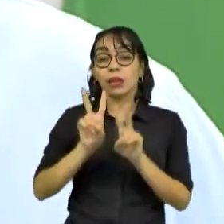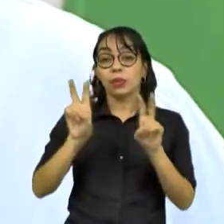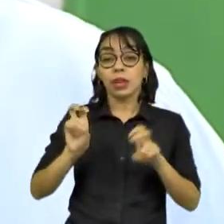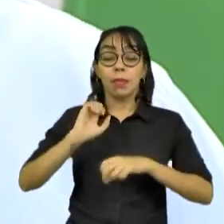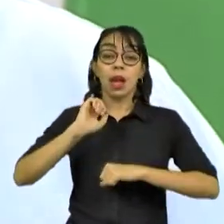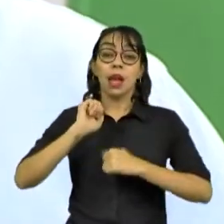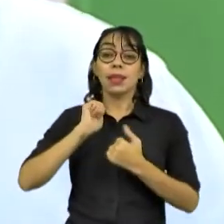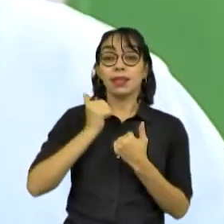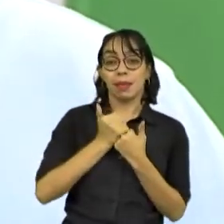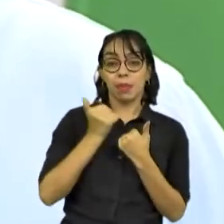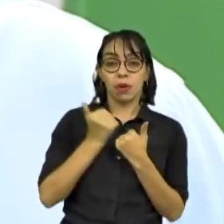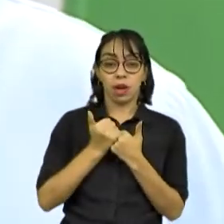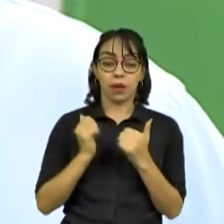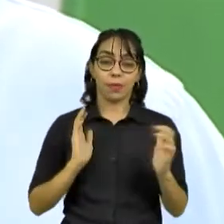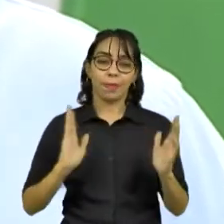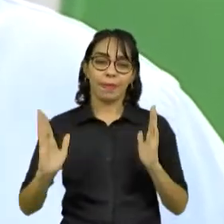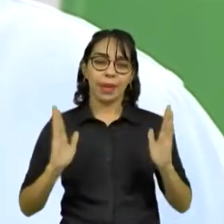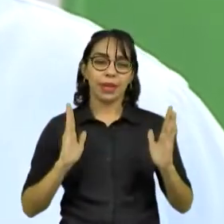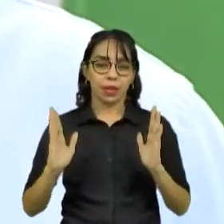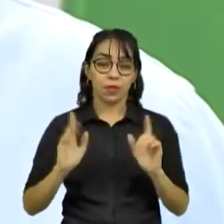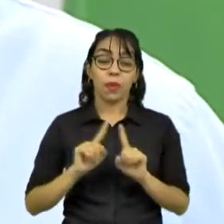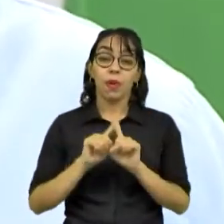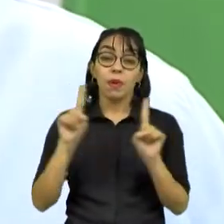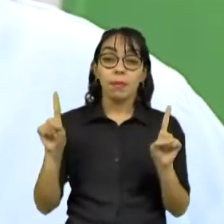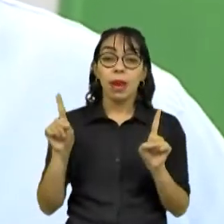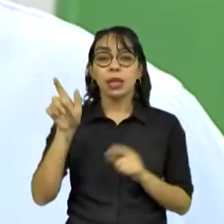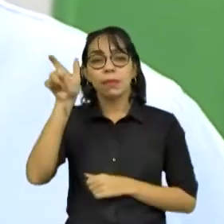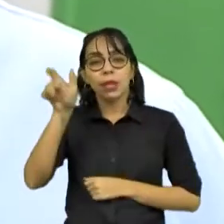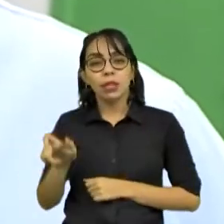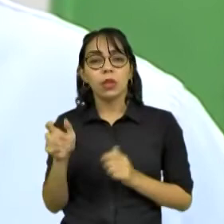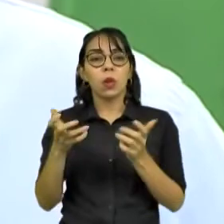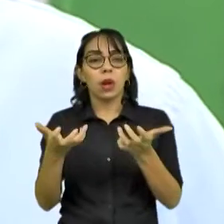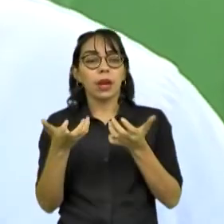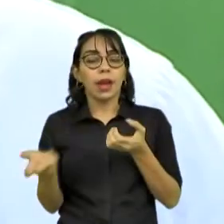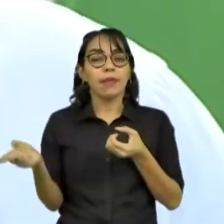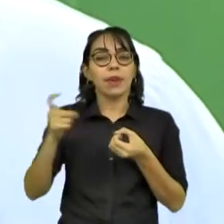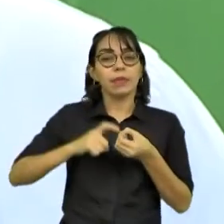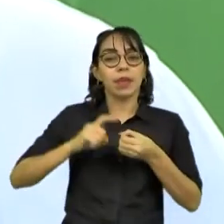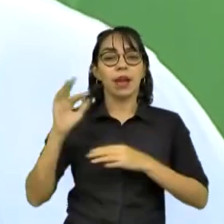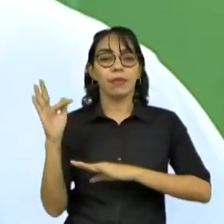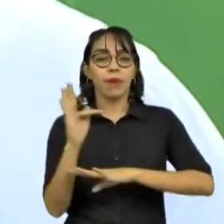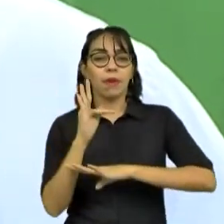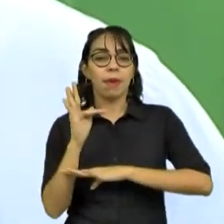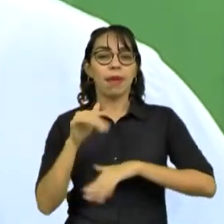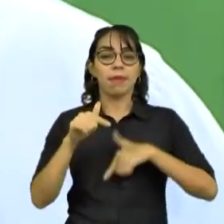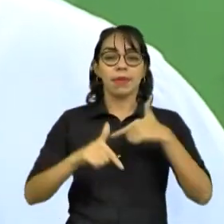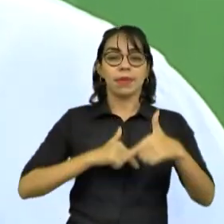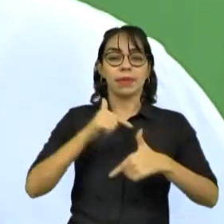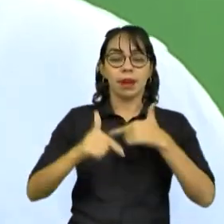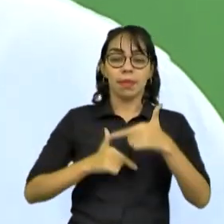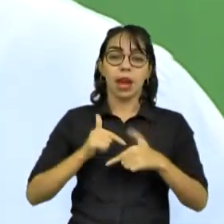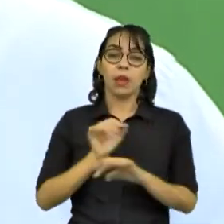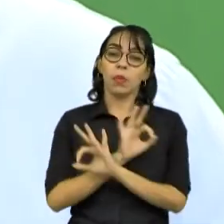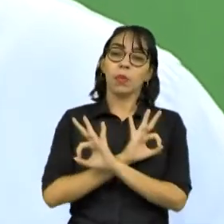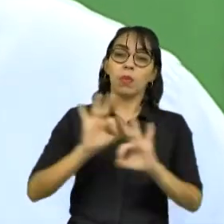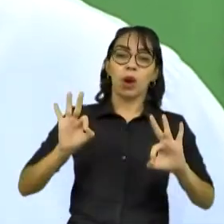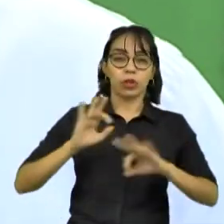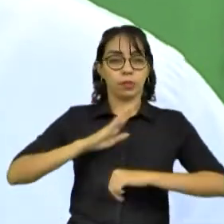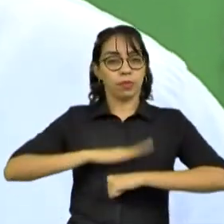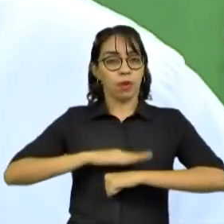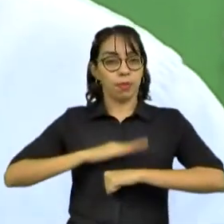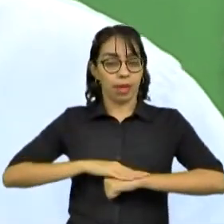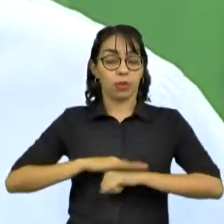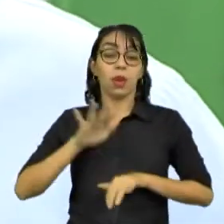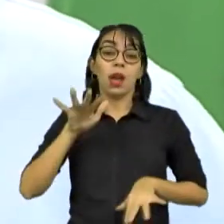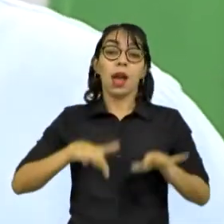para esse trabalhador que busca uma recolocação no mercado de trabalho formal e que esse emprego temporário,